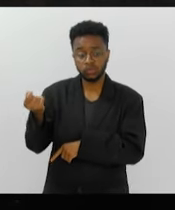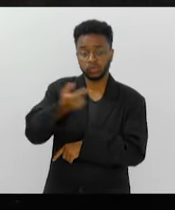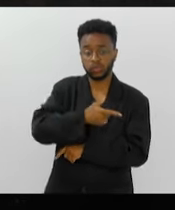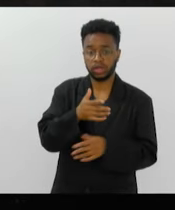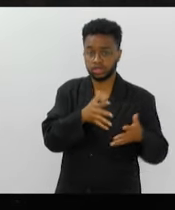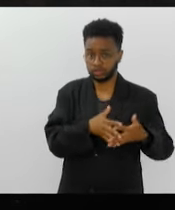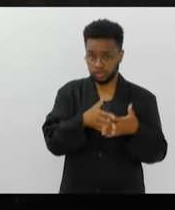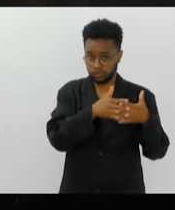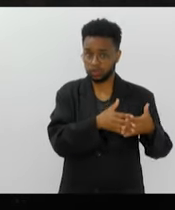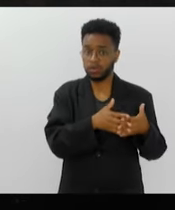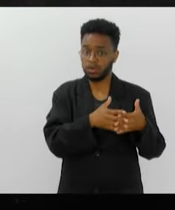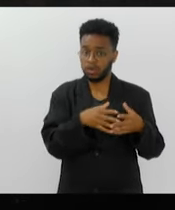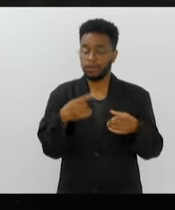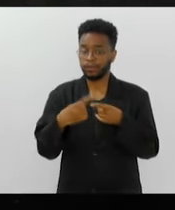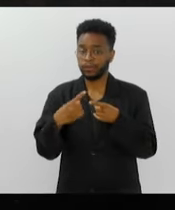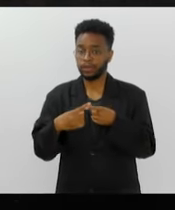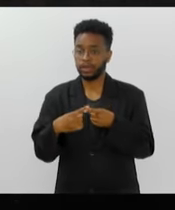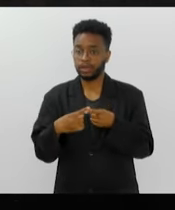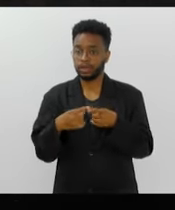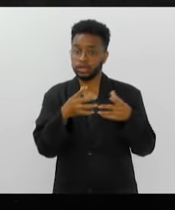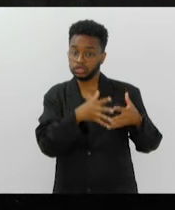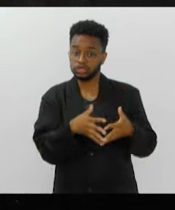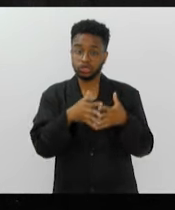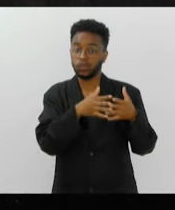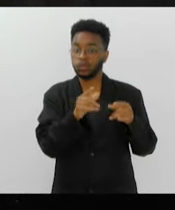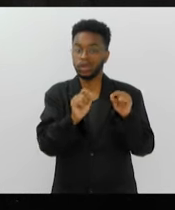Unidos os Estados Unidos é mais um